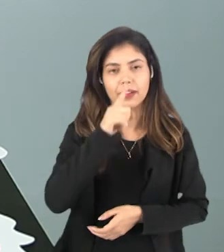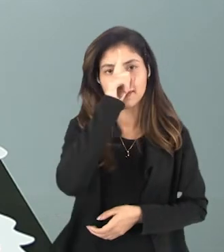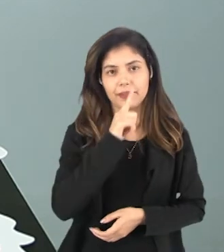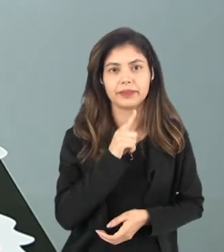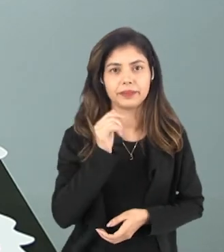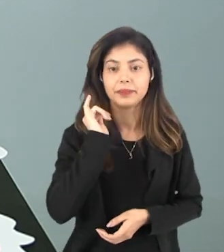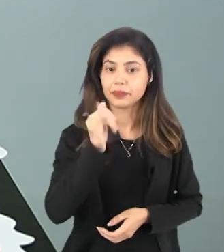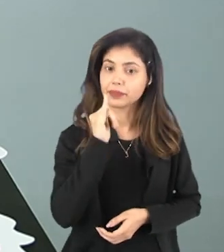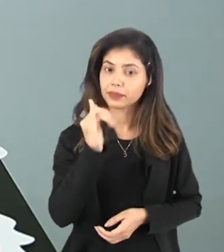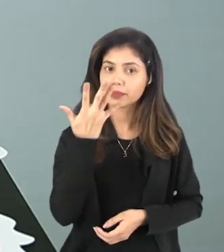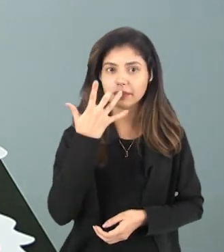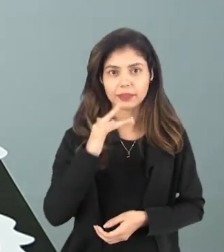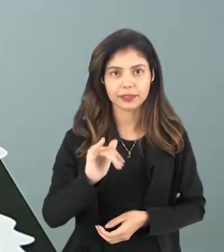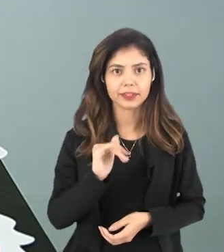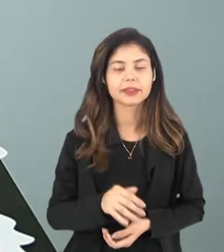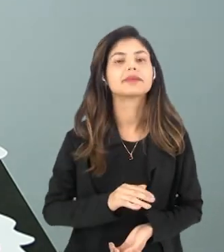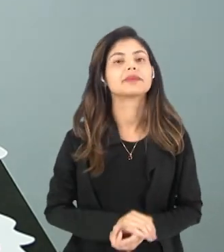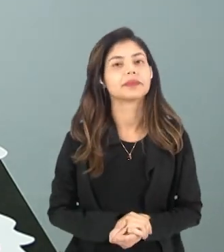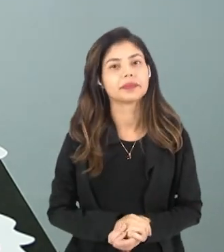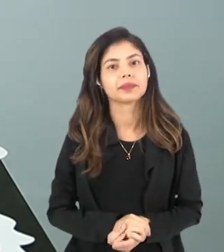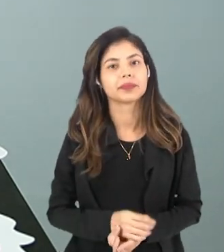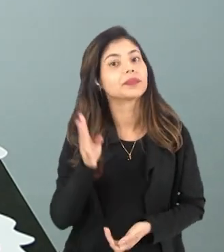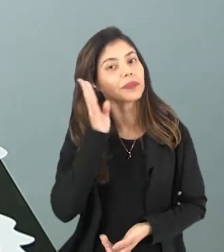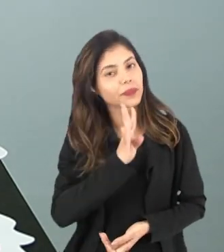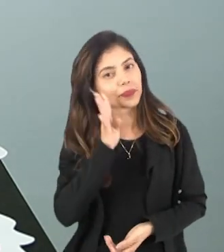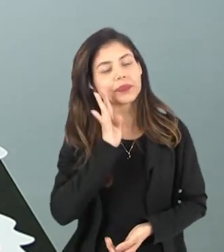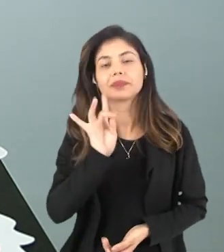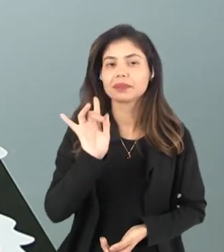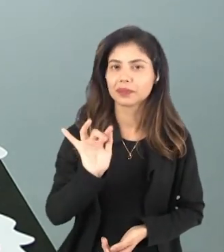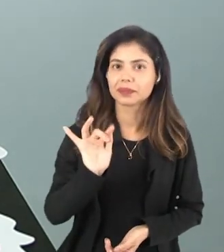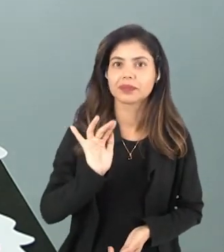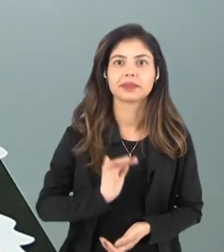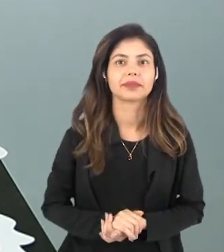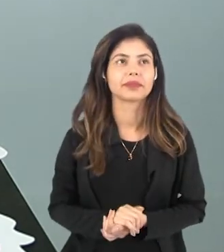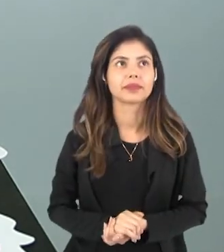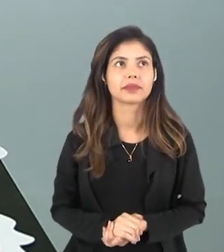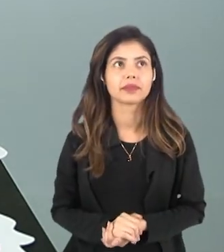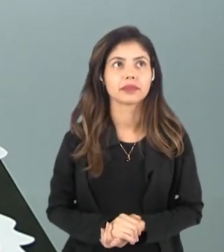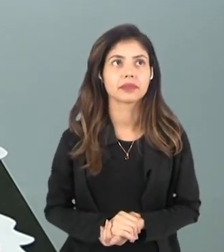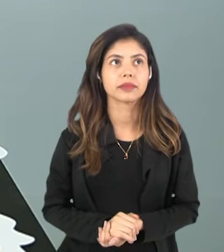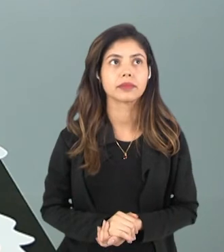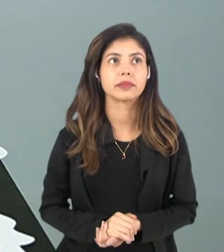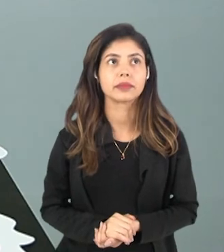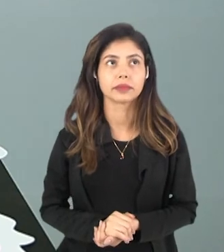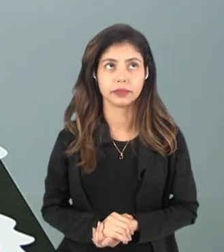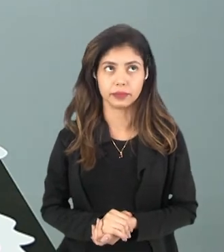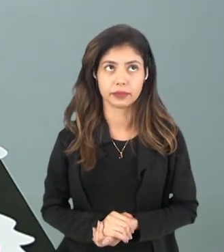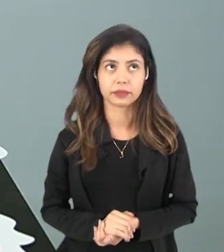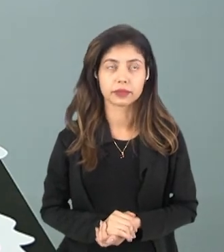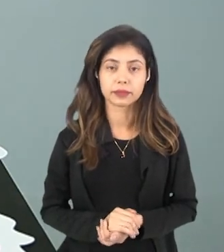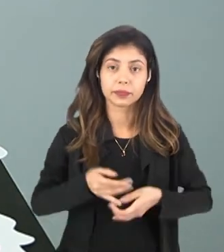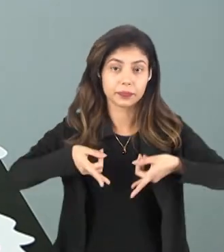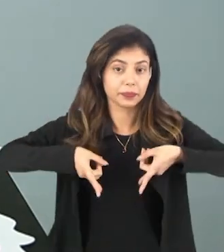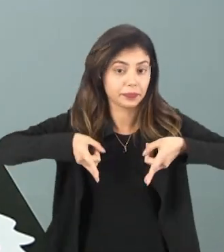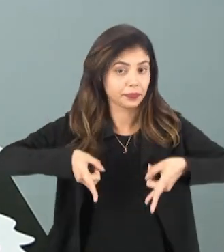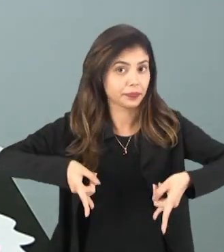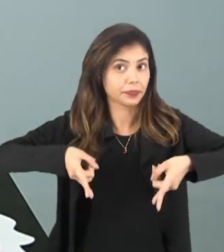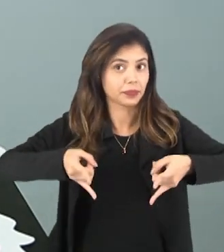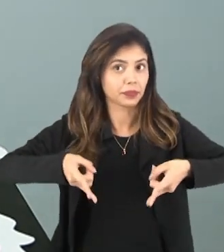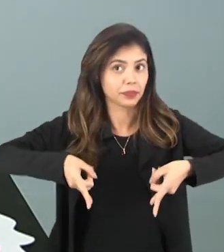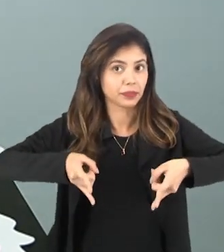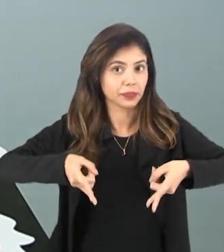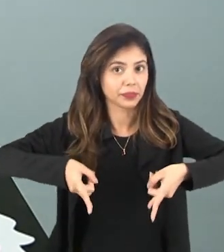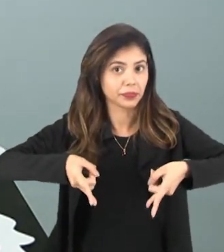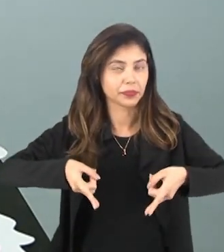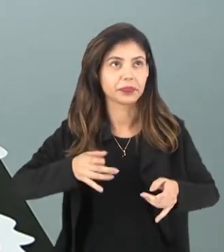ouro que conto infantil de fadas muito legal a tinha a cama